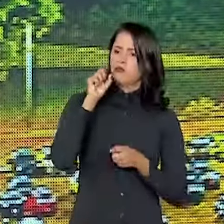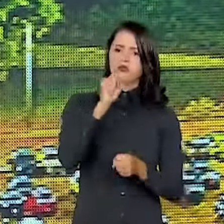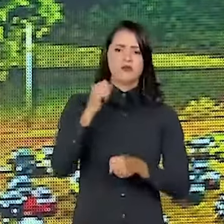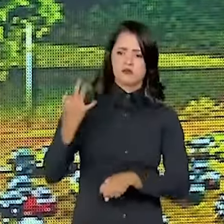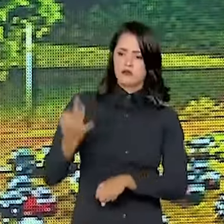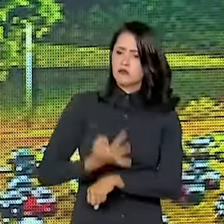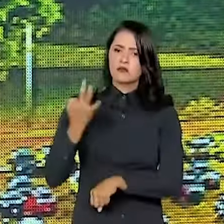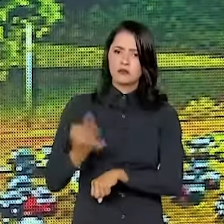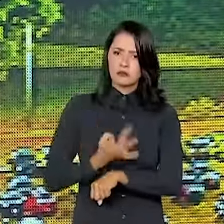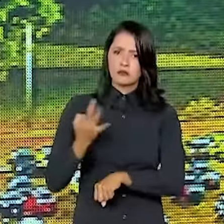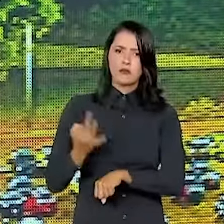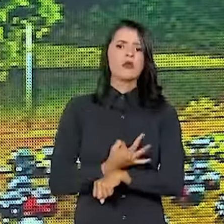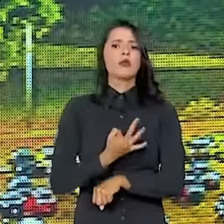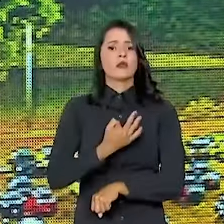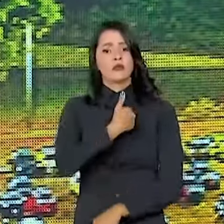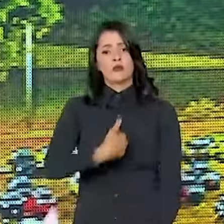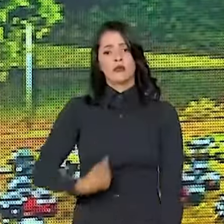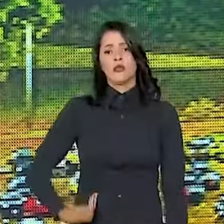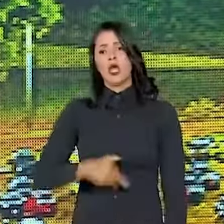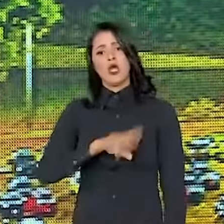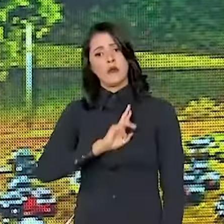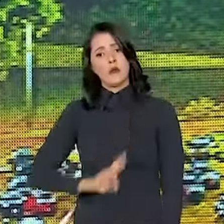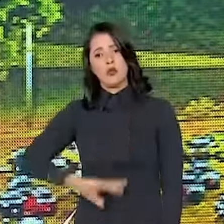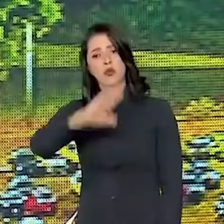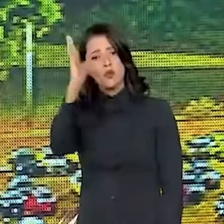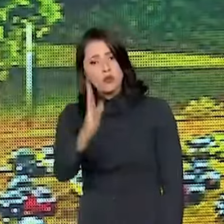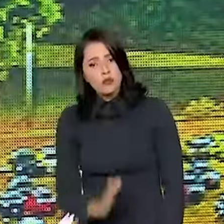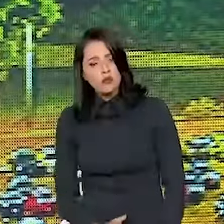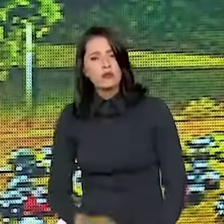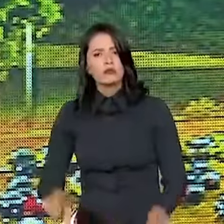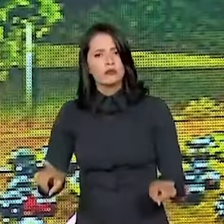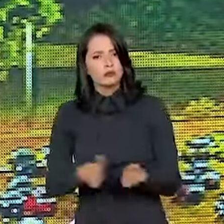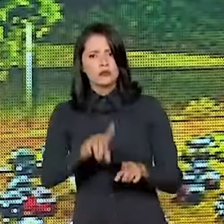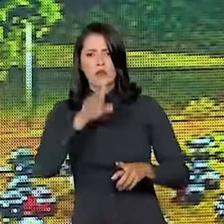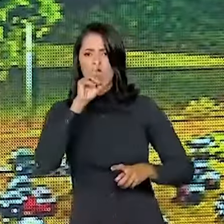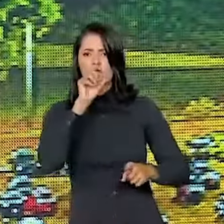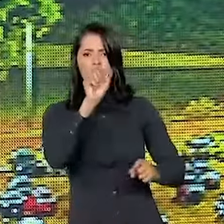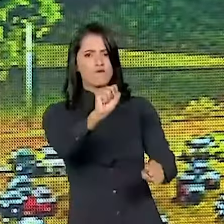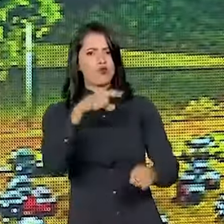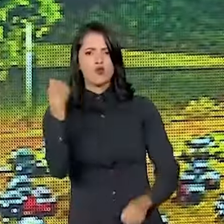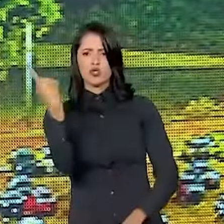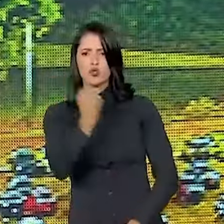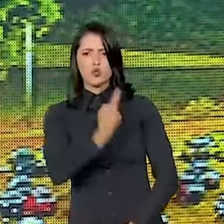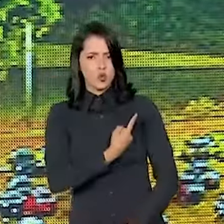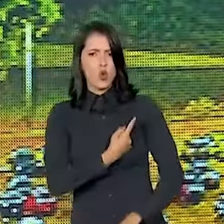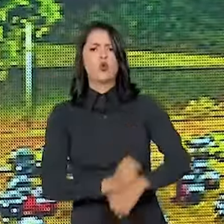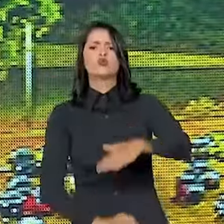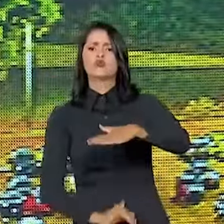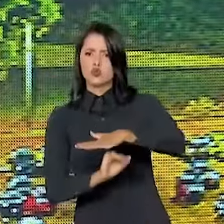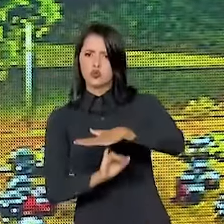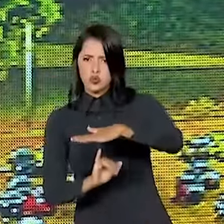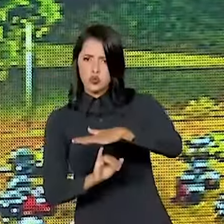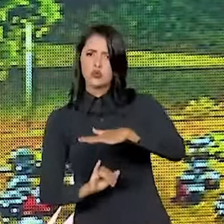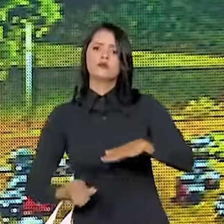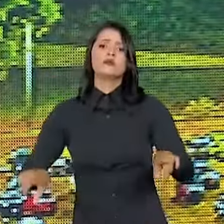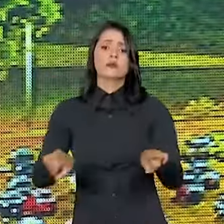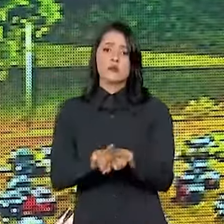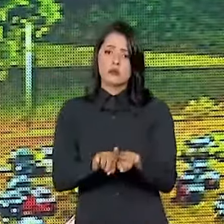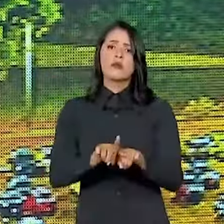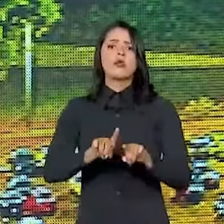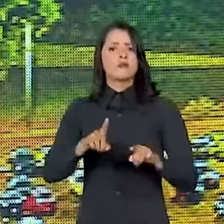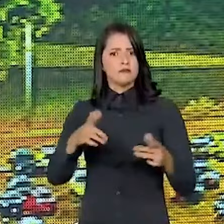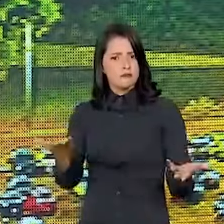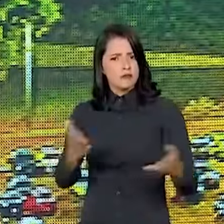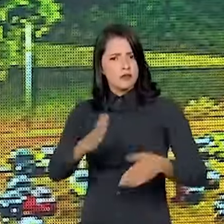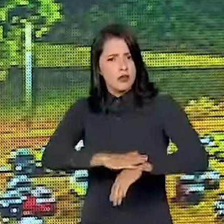da República Brasileira e da força de nossas instituições, mas também de